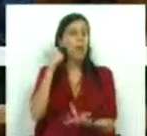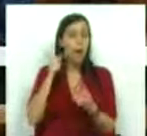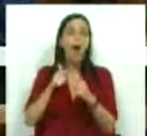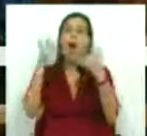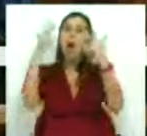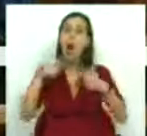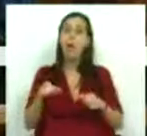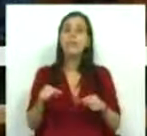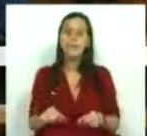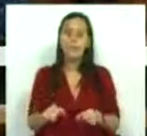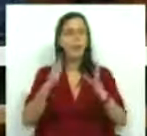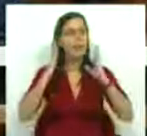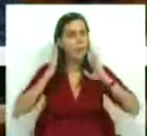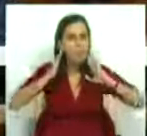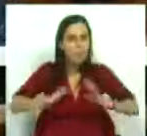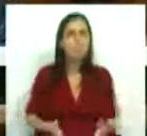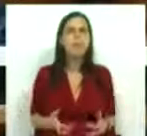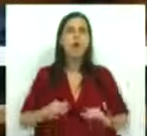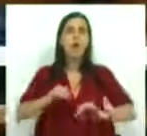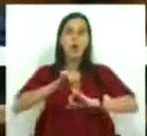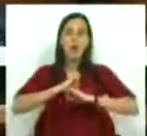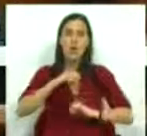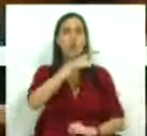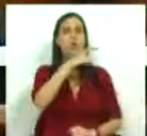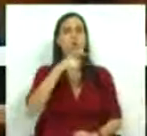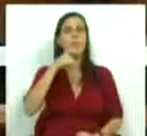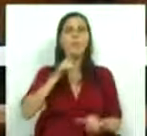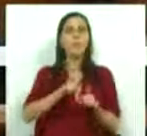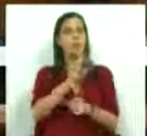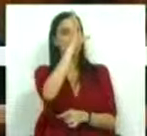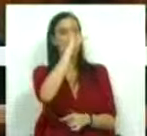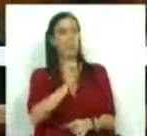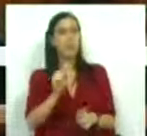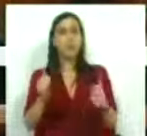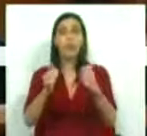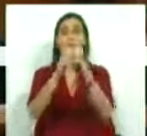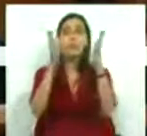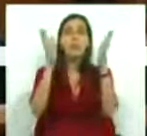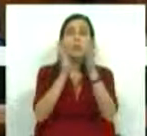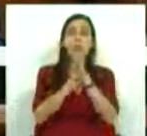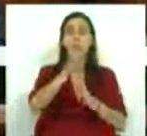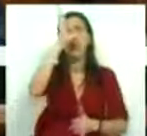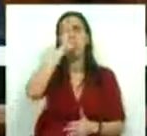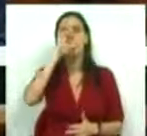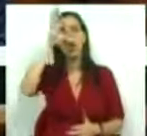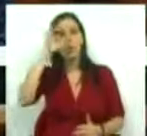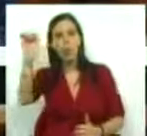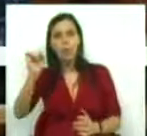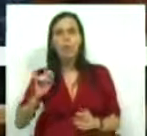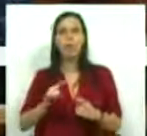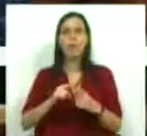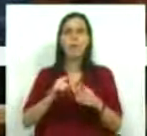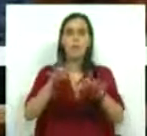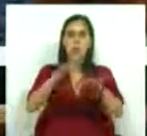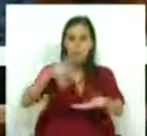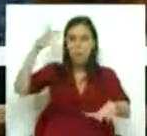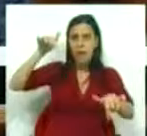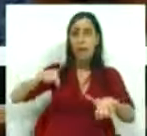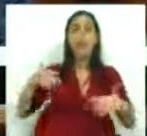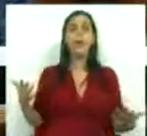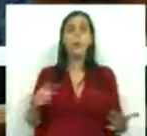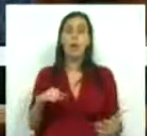este orçamento tem de ser o nosso compromisso de Estado, de todo o Estado, do Governo, do